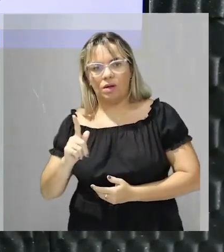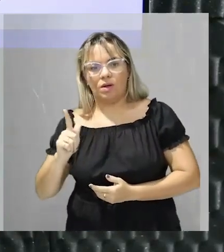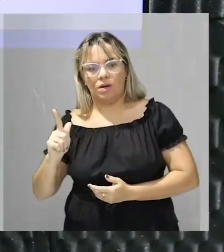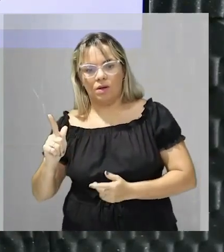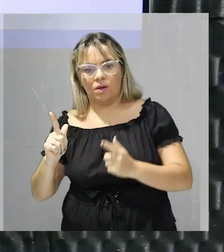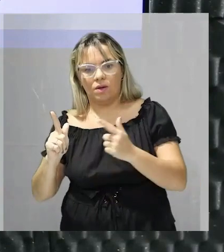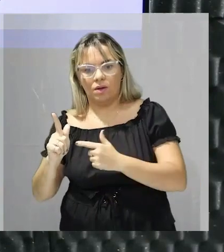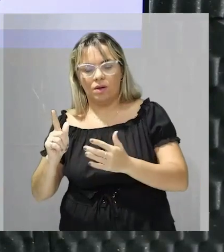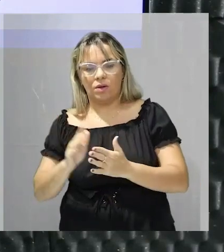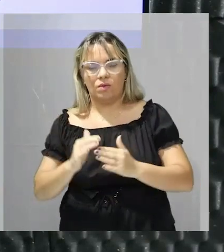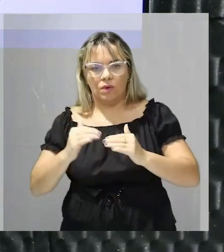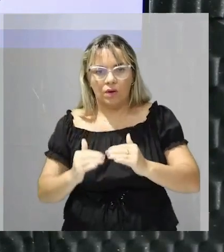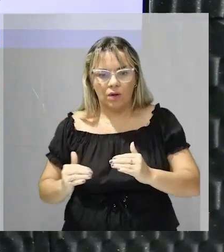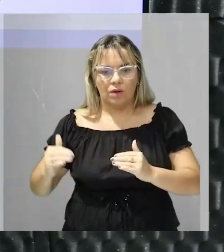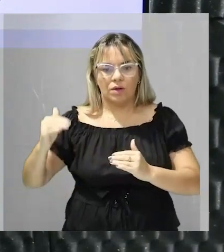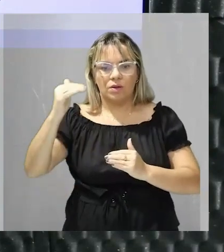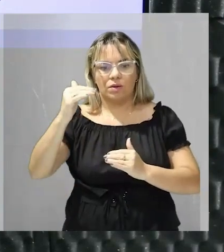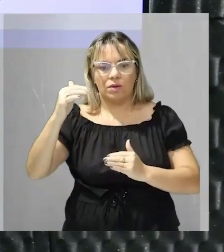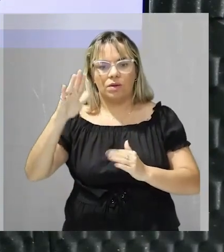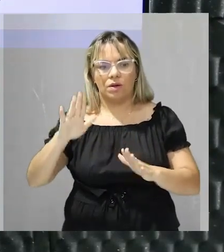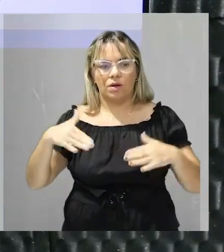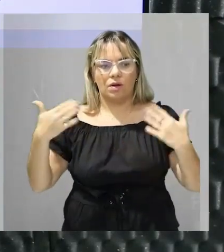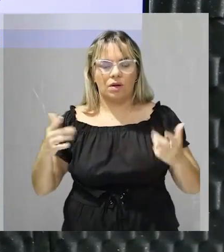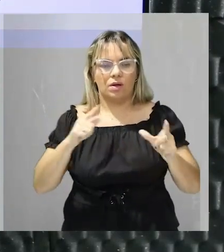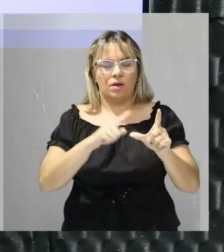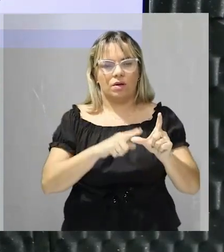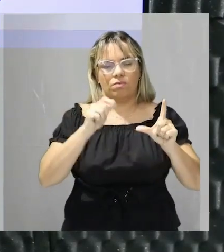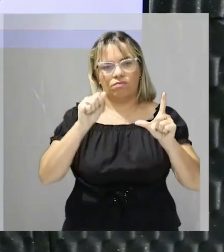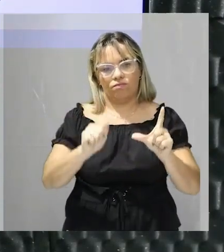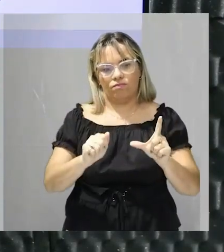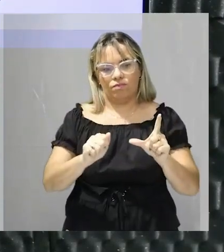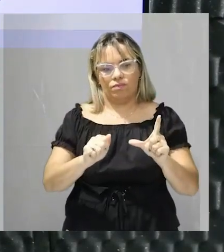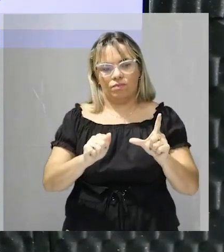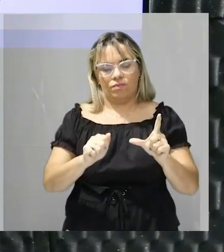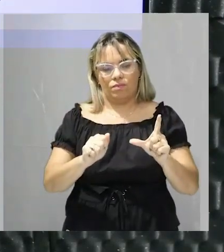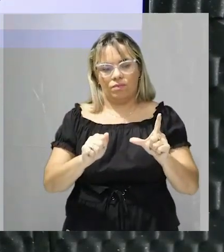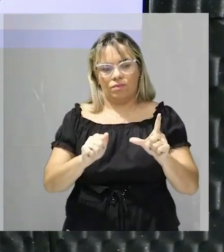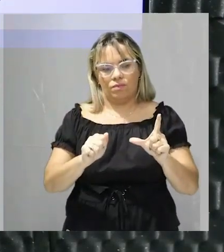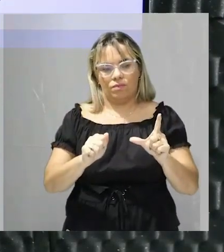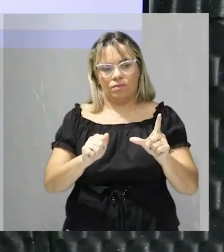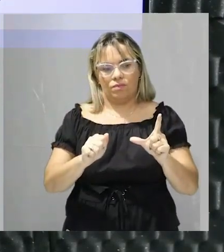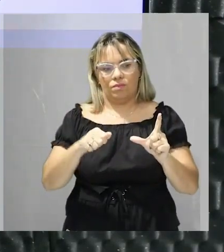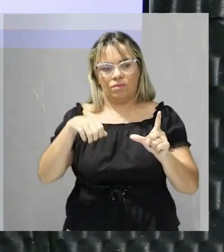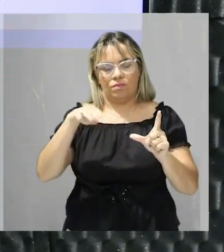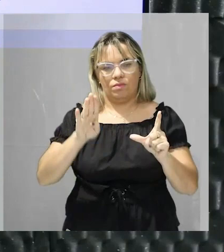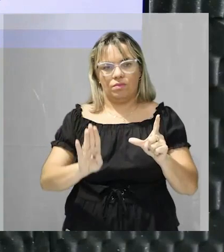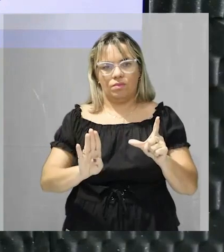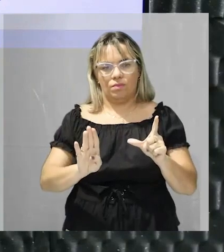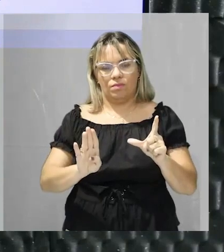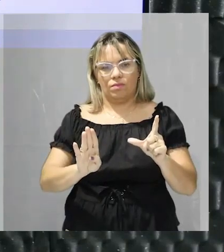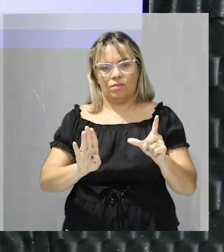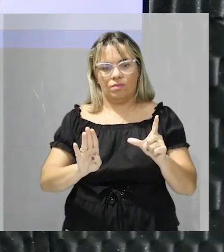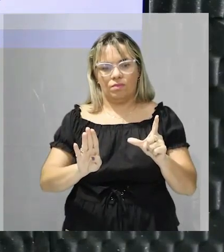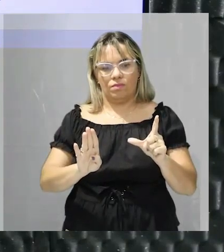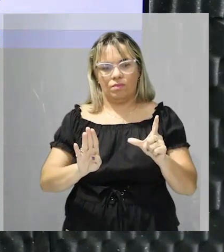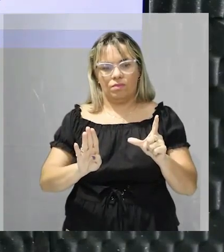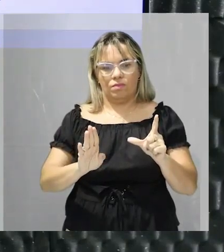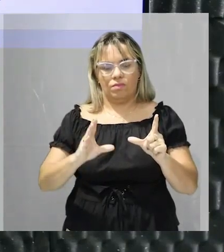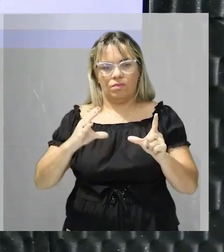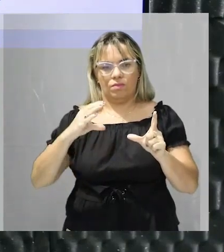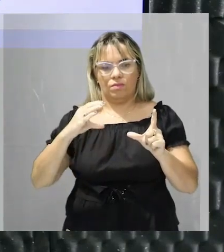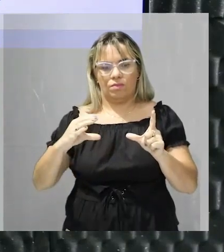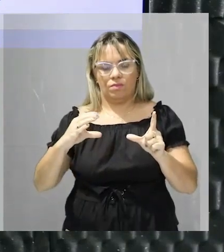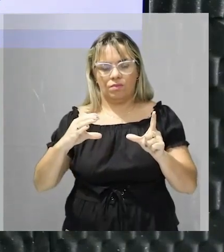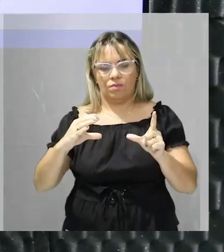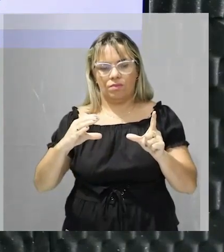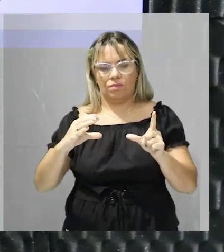for superior a na letra A 5 no caso 5,0 na letra B 9,5 letra